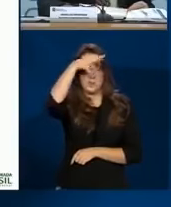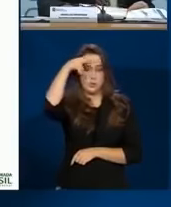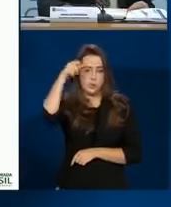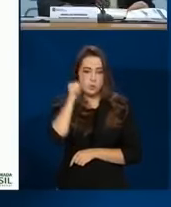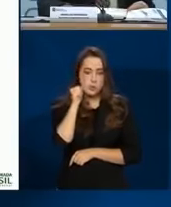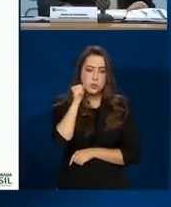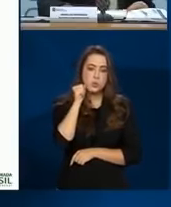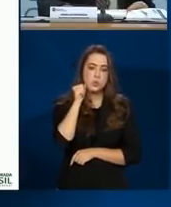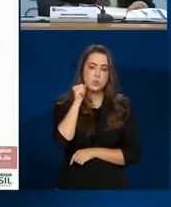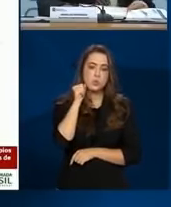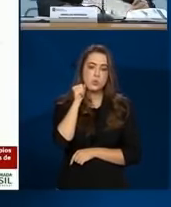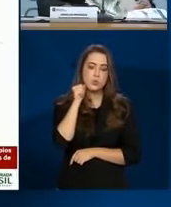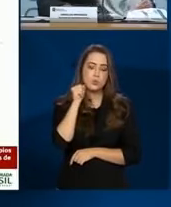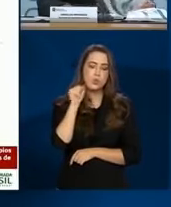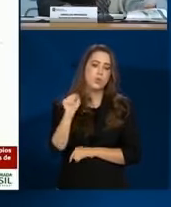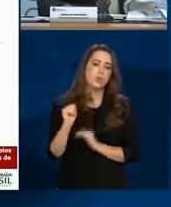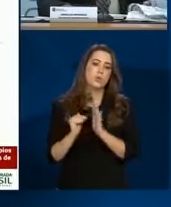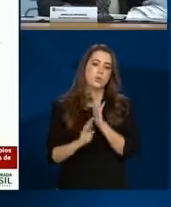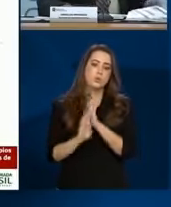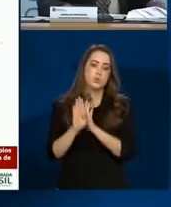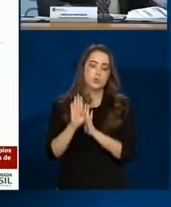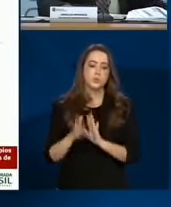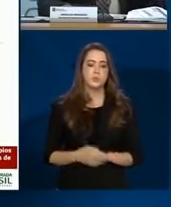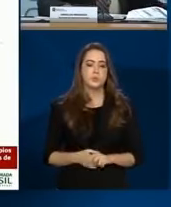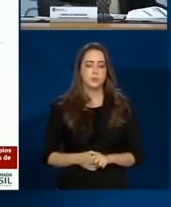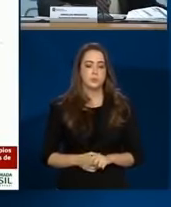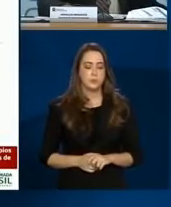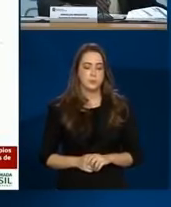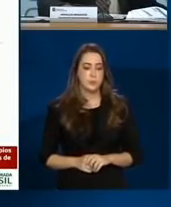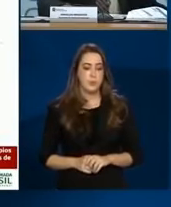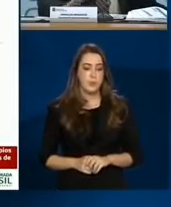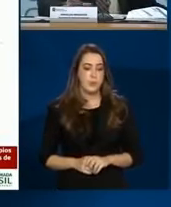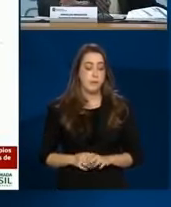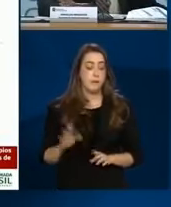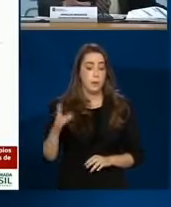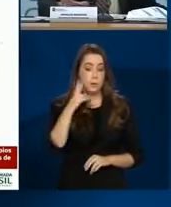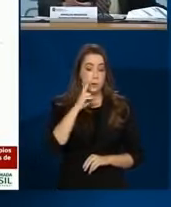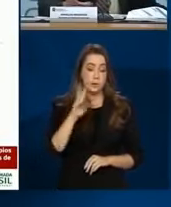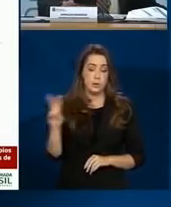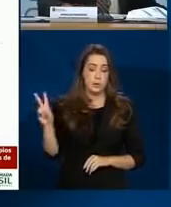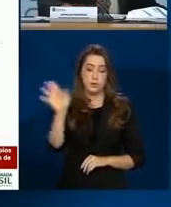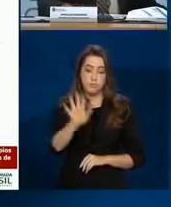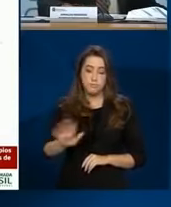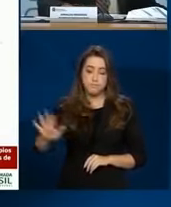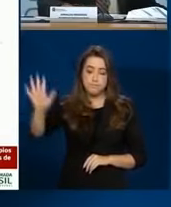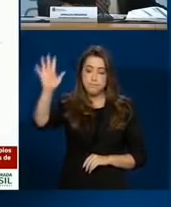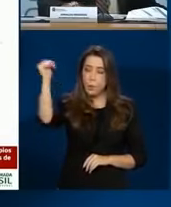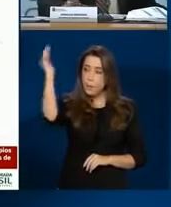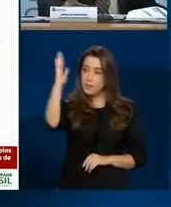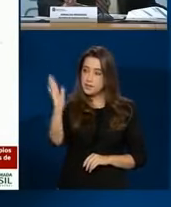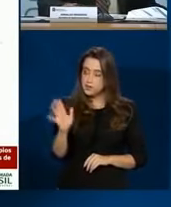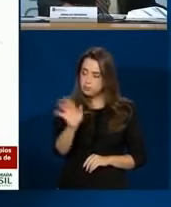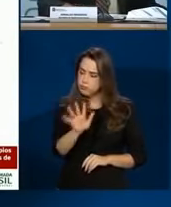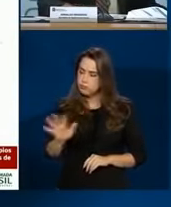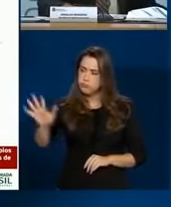Federal. Próximo. Esse é o mapa do Brasil, né? Nós já